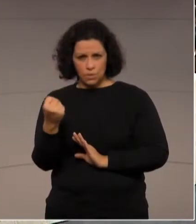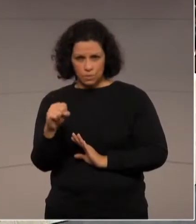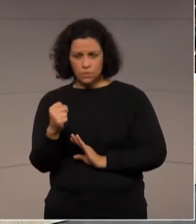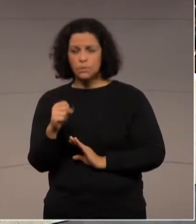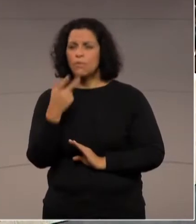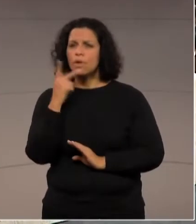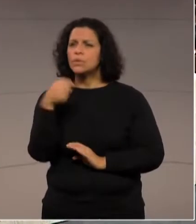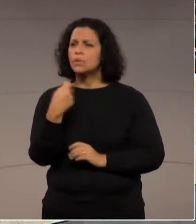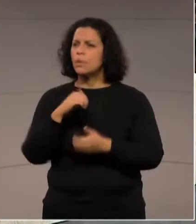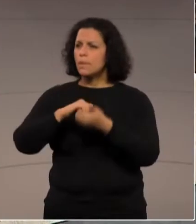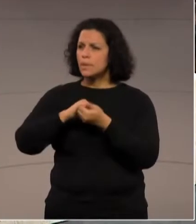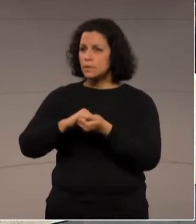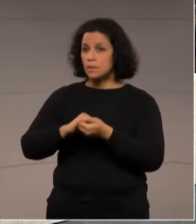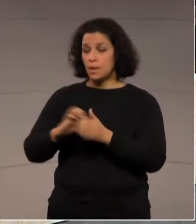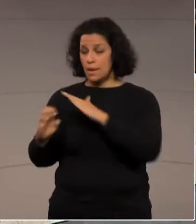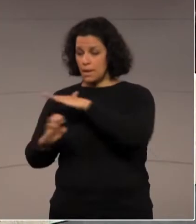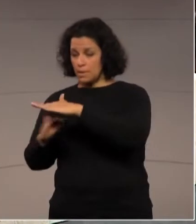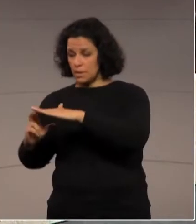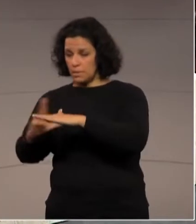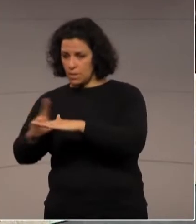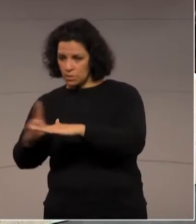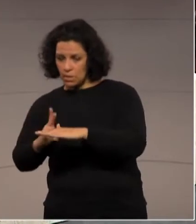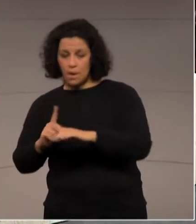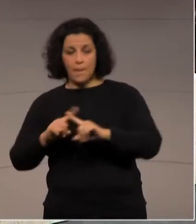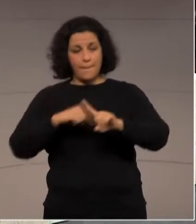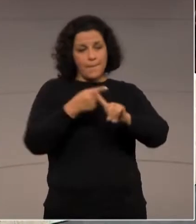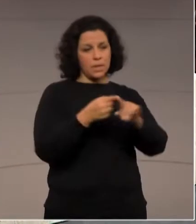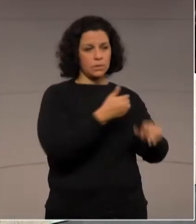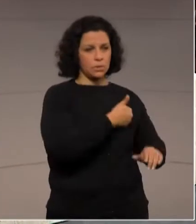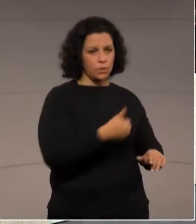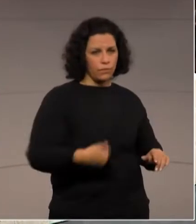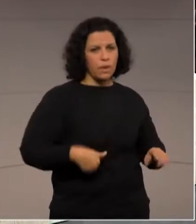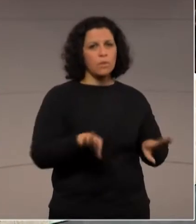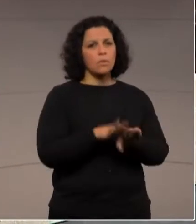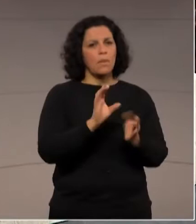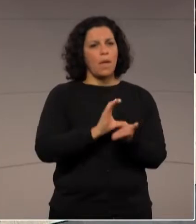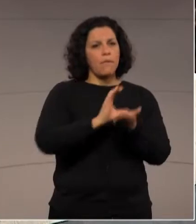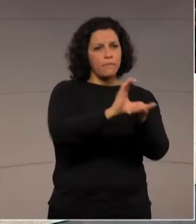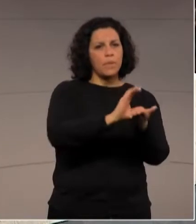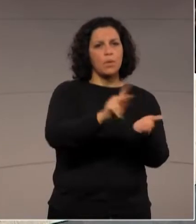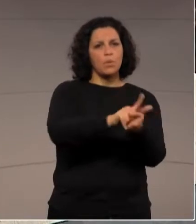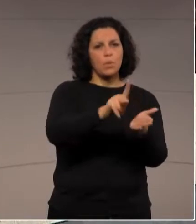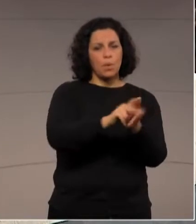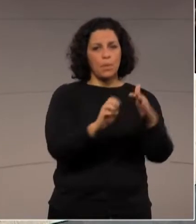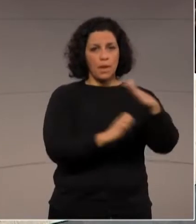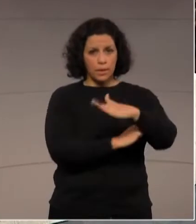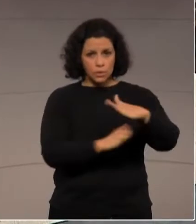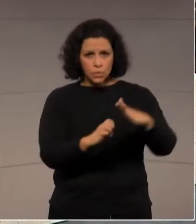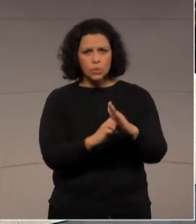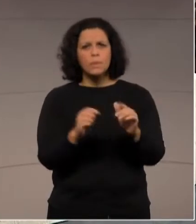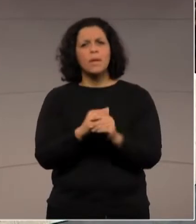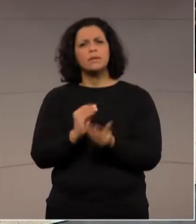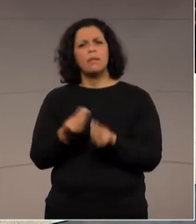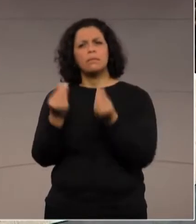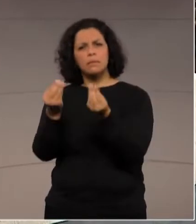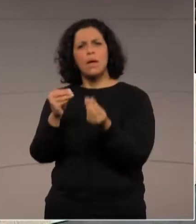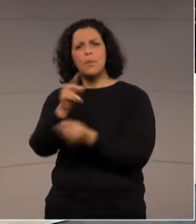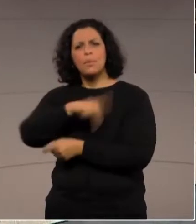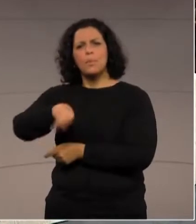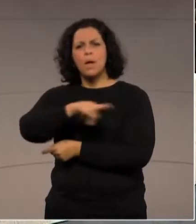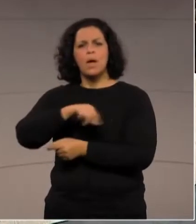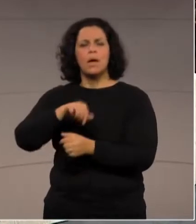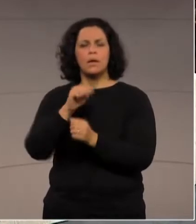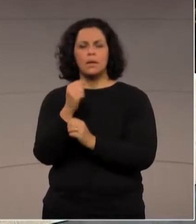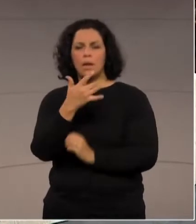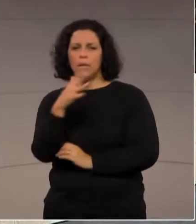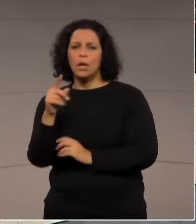de parcerias públicos privadas fundo de investimento em infraestrutura e concessões públicas uma audiência é importante